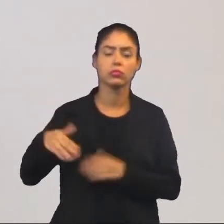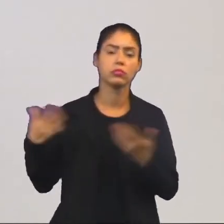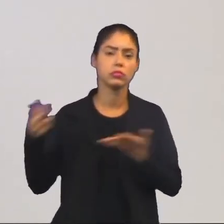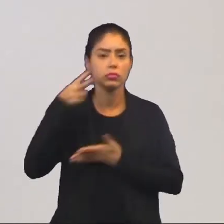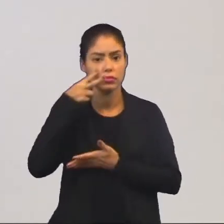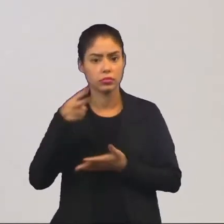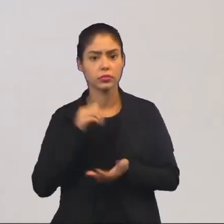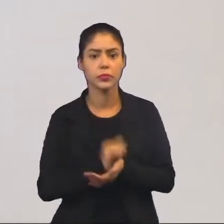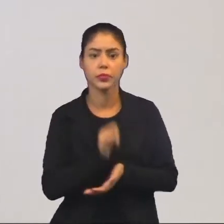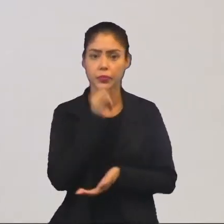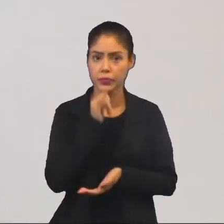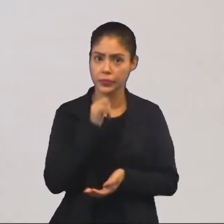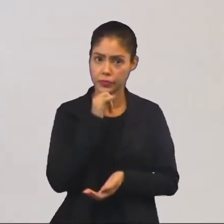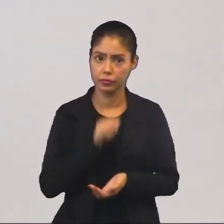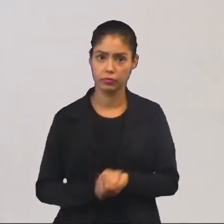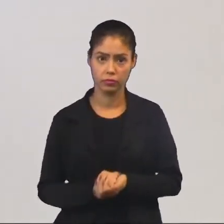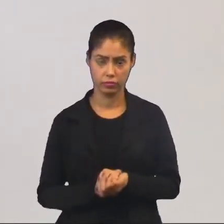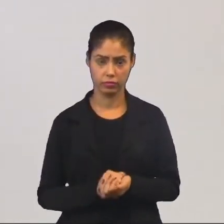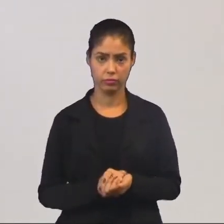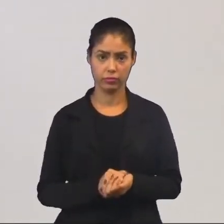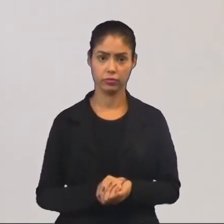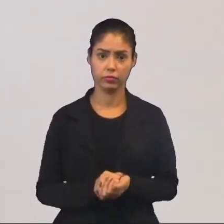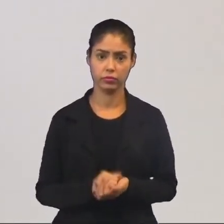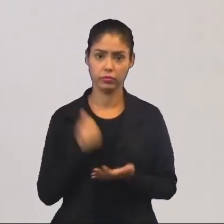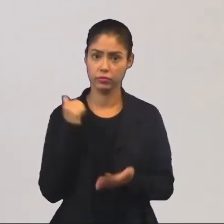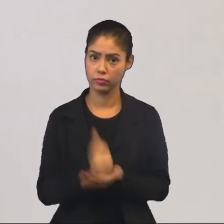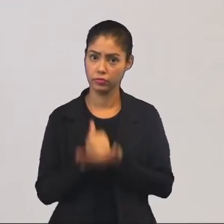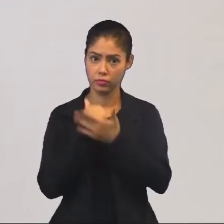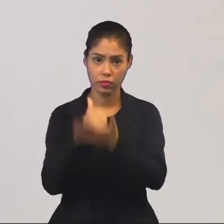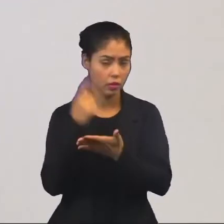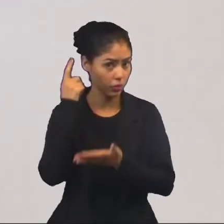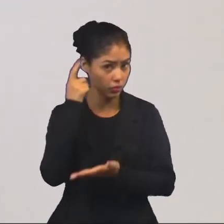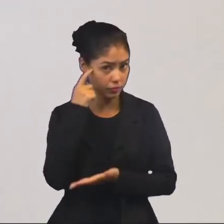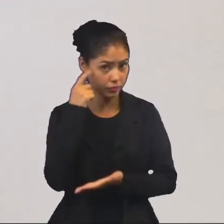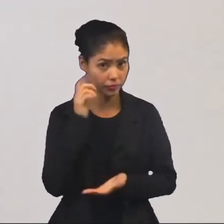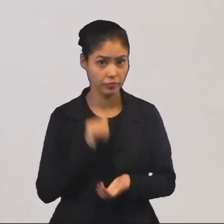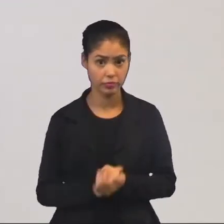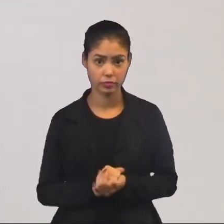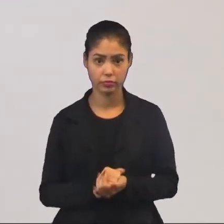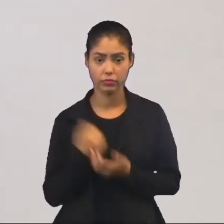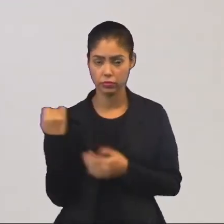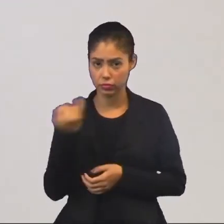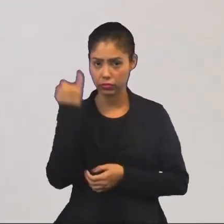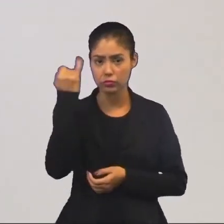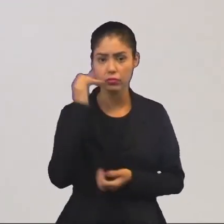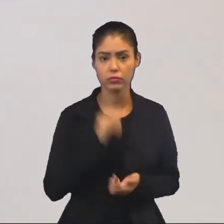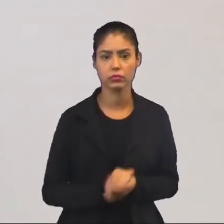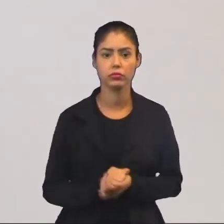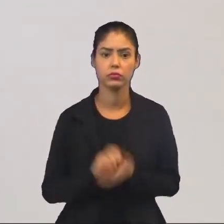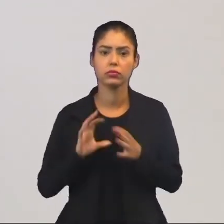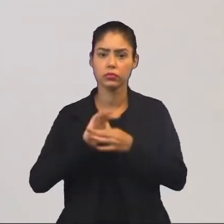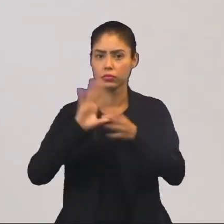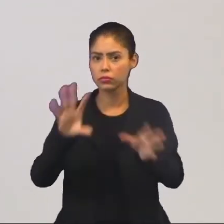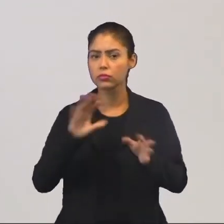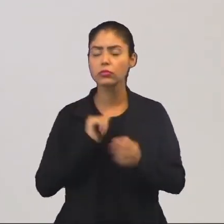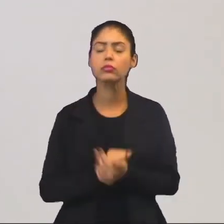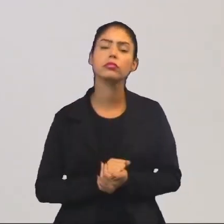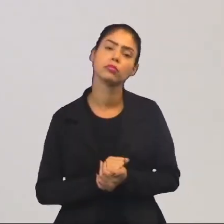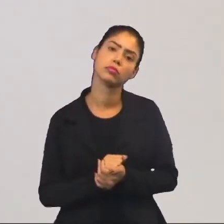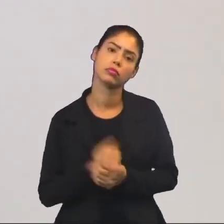vai ver o pessoal, por exemplo, da direita, que se apoia no pensamento de Smith, né, principalmente no